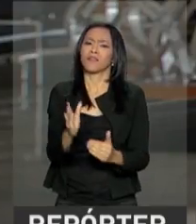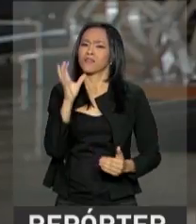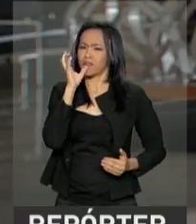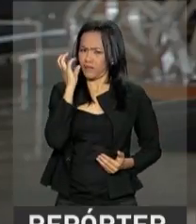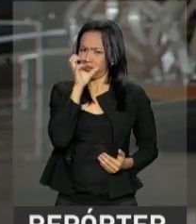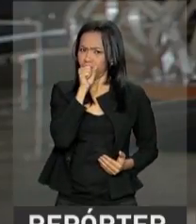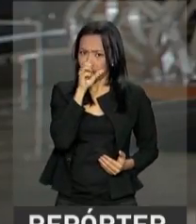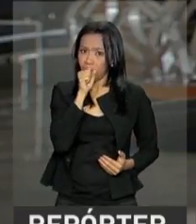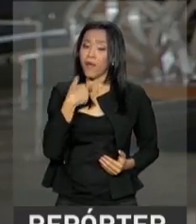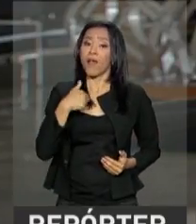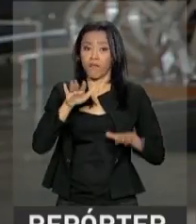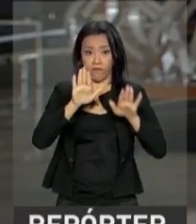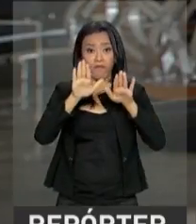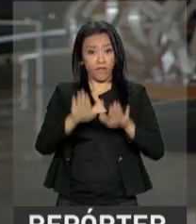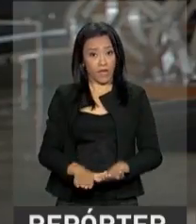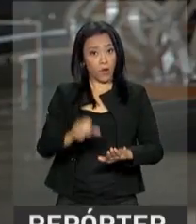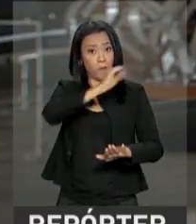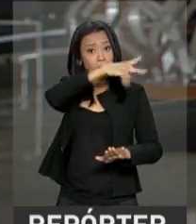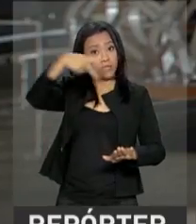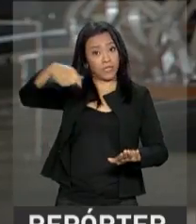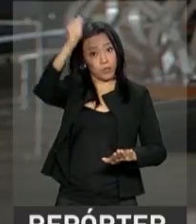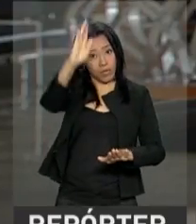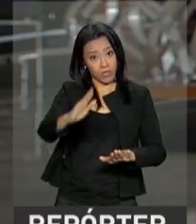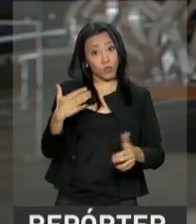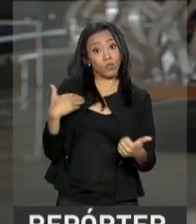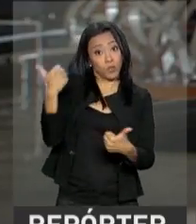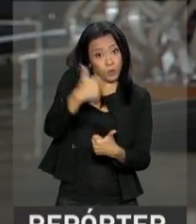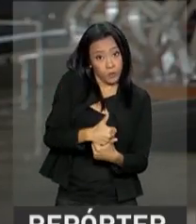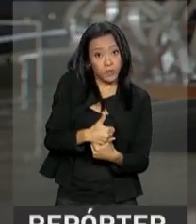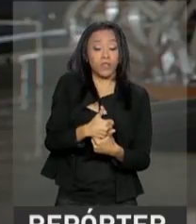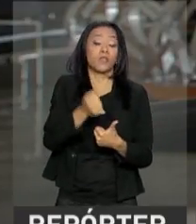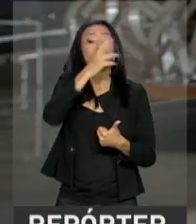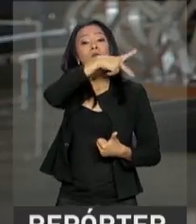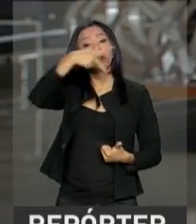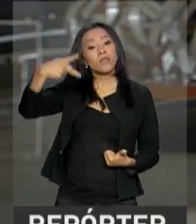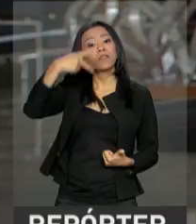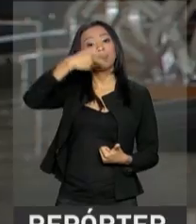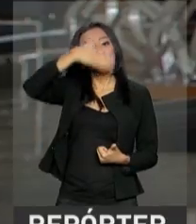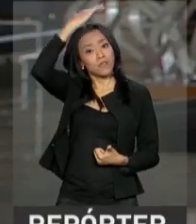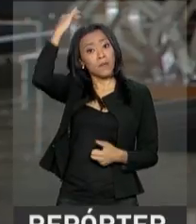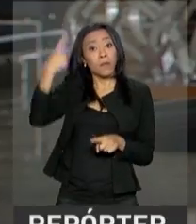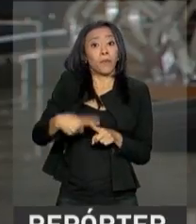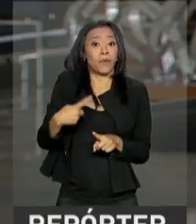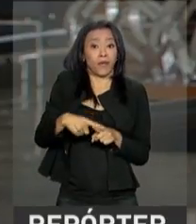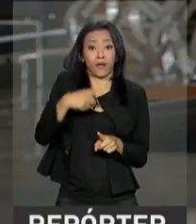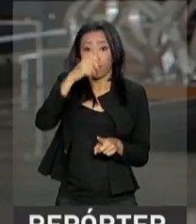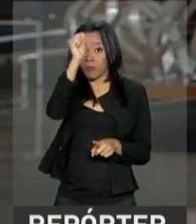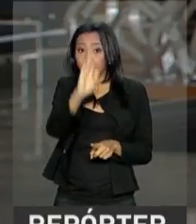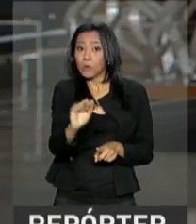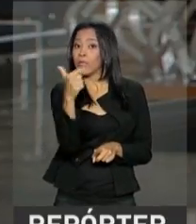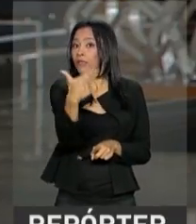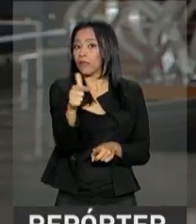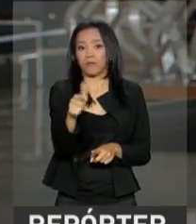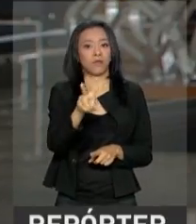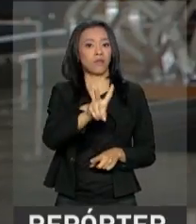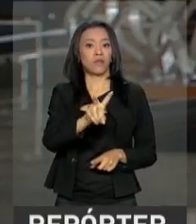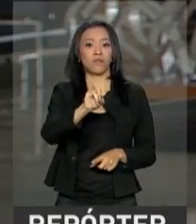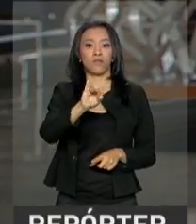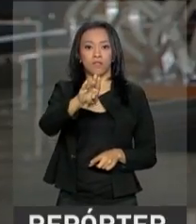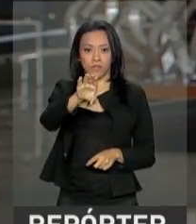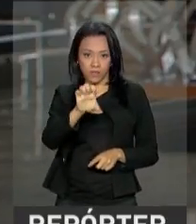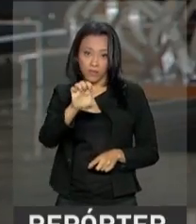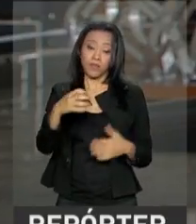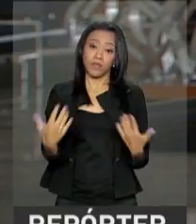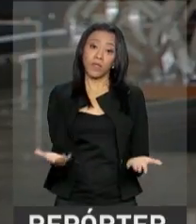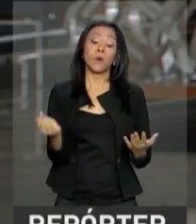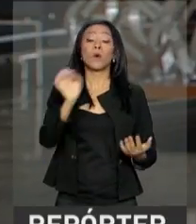ficará na presidência do brasil porque o país não tem vice eo presidente michel temer e os presidentes da câmara e do senado